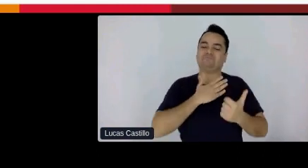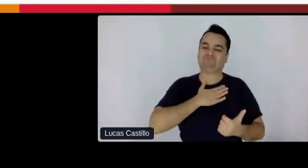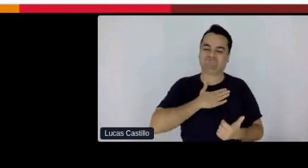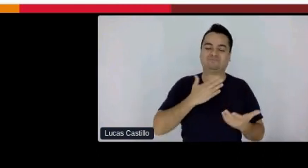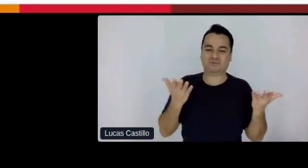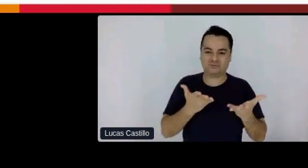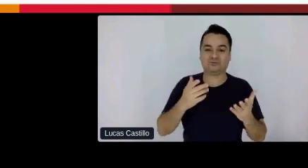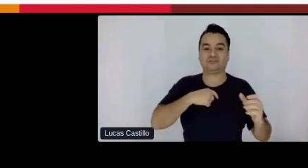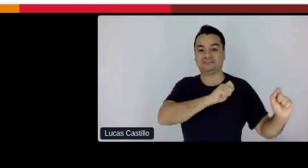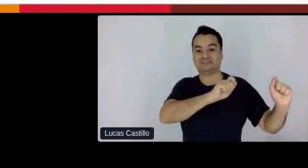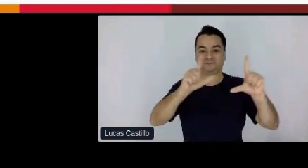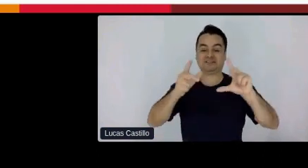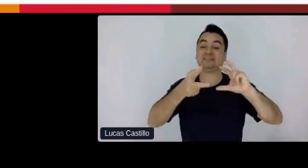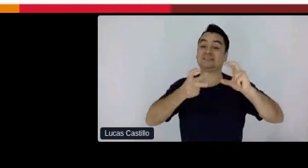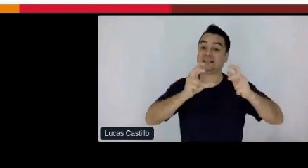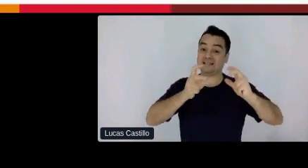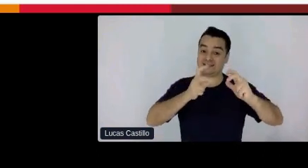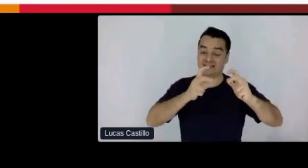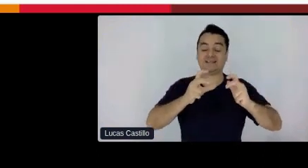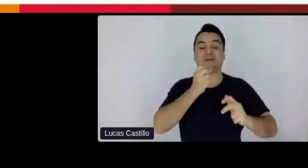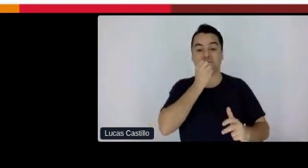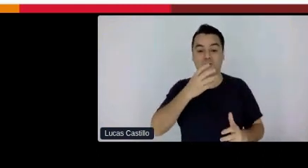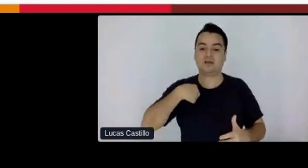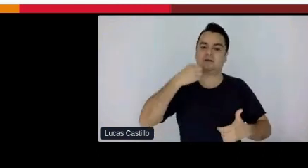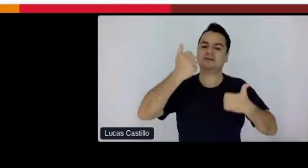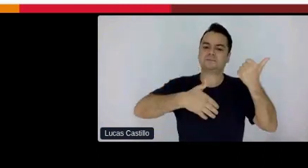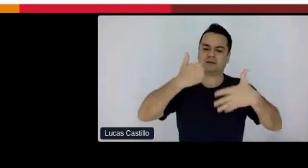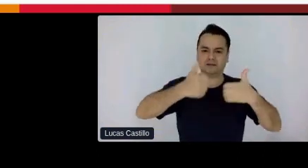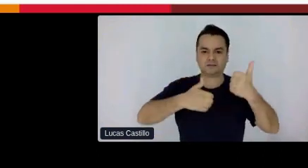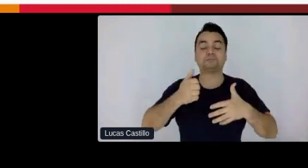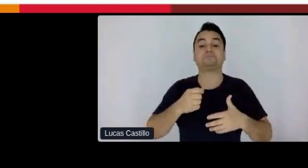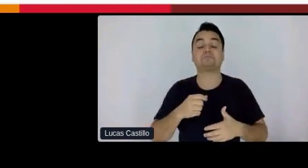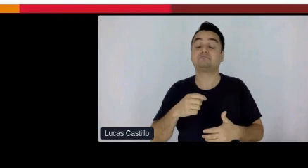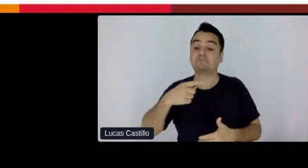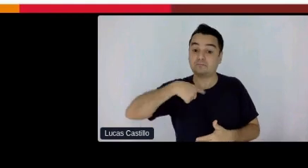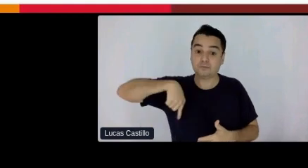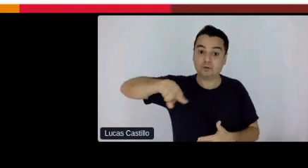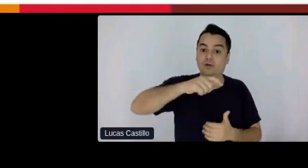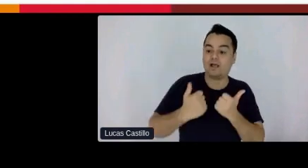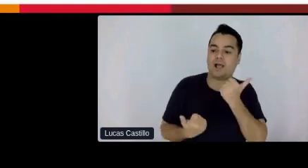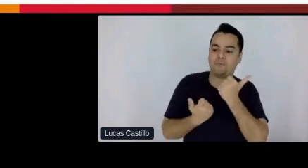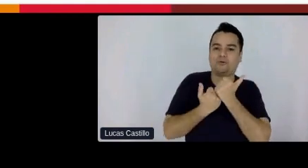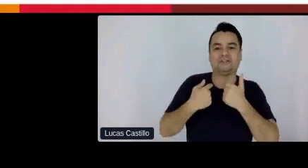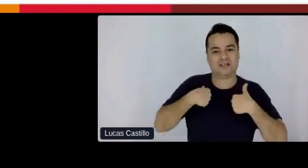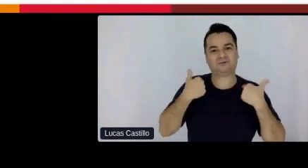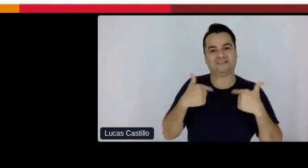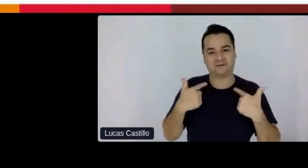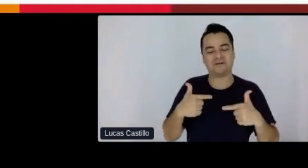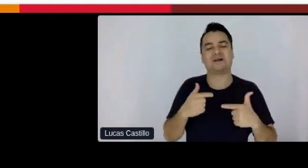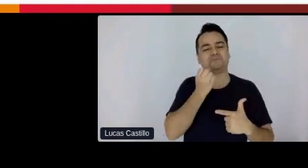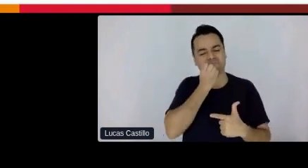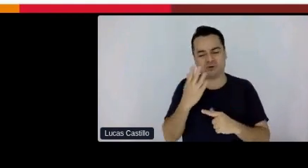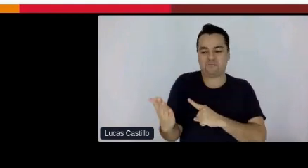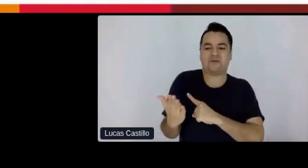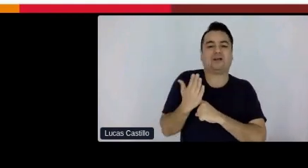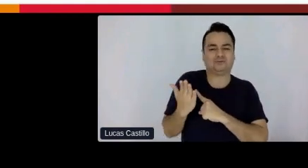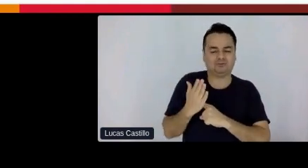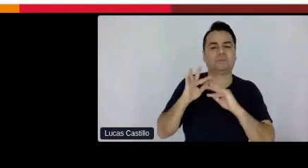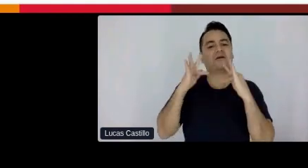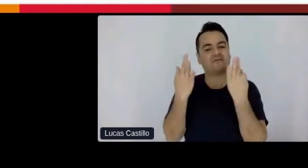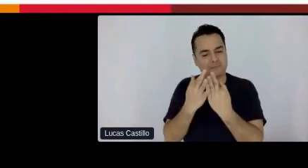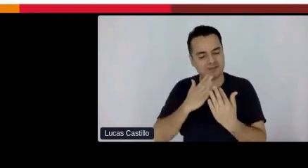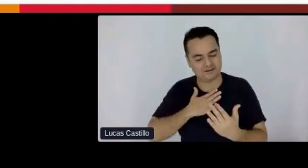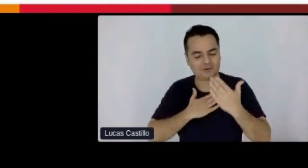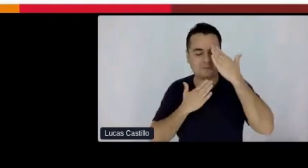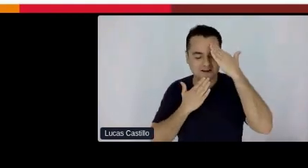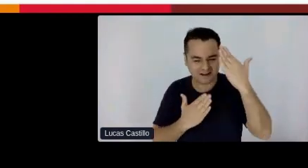para a gente aparecer aqui no TDC, né? A gente não pode deixar de falar das pessoas que apoiam o nosso trabalho e que fazem esse momento acontecer.